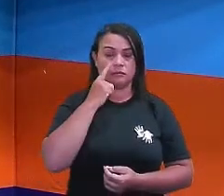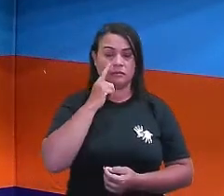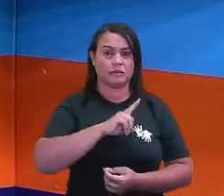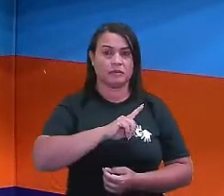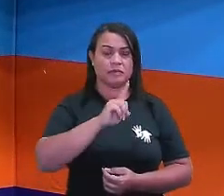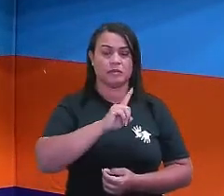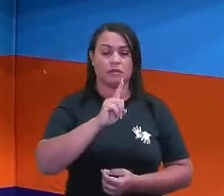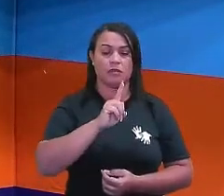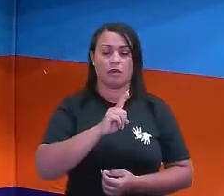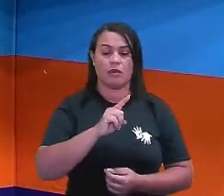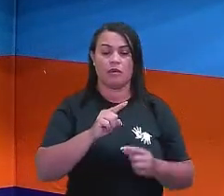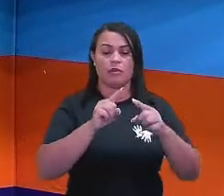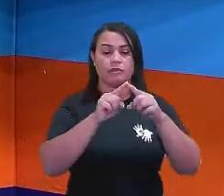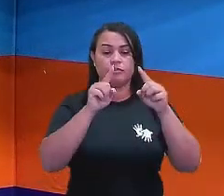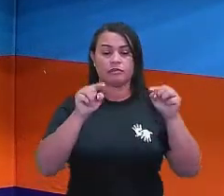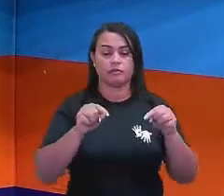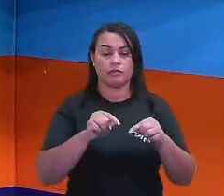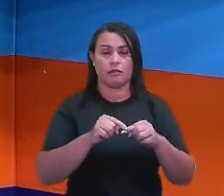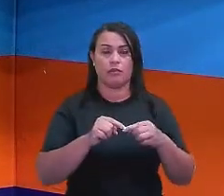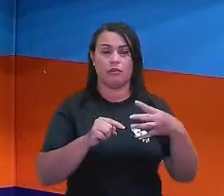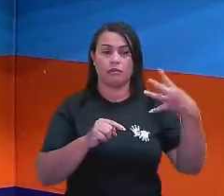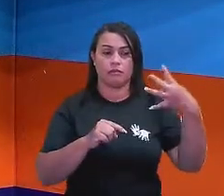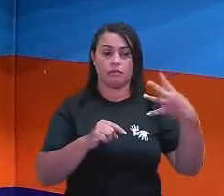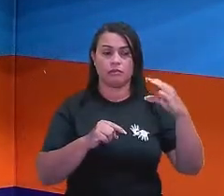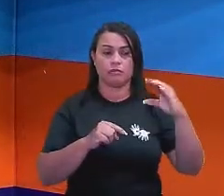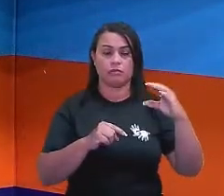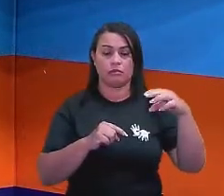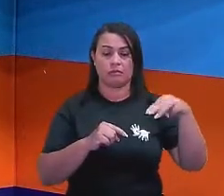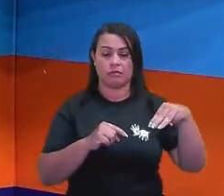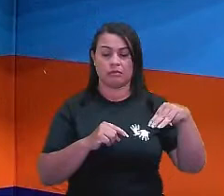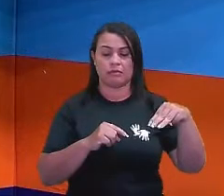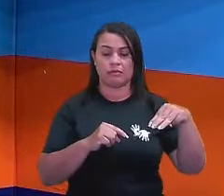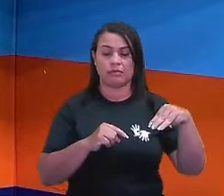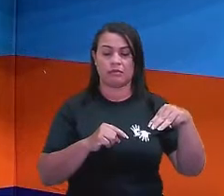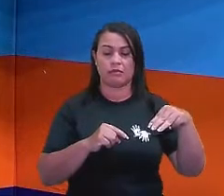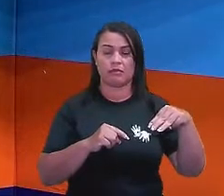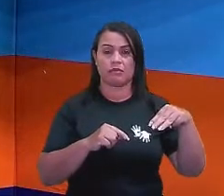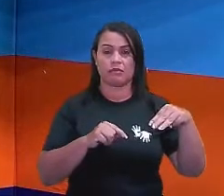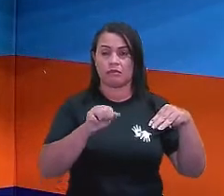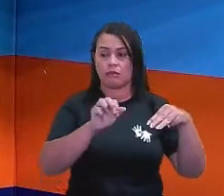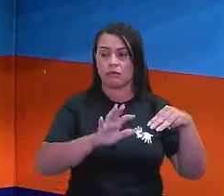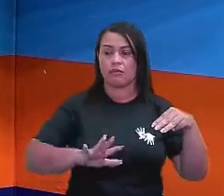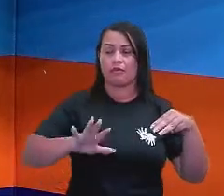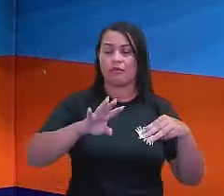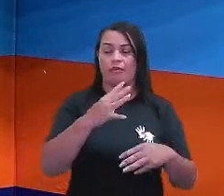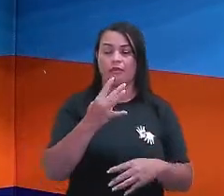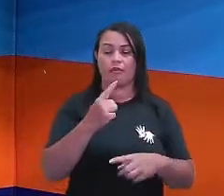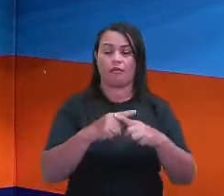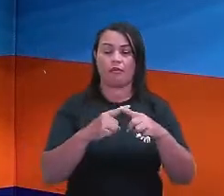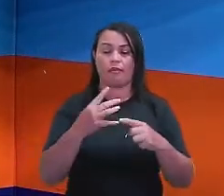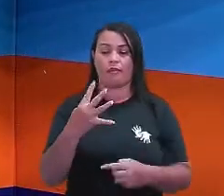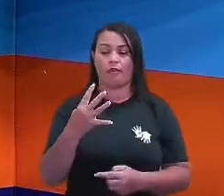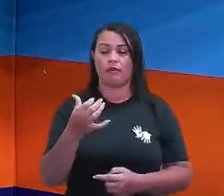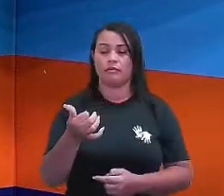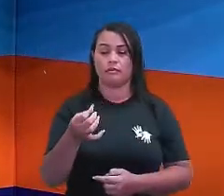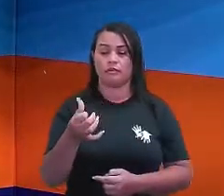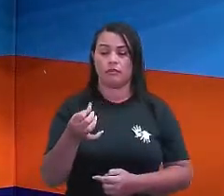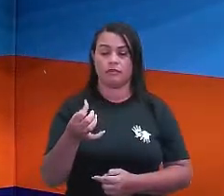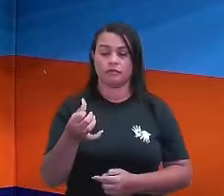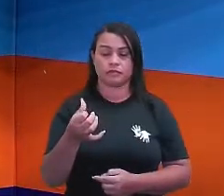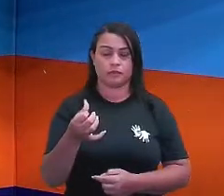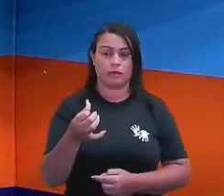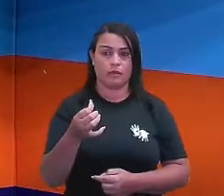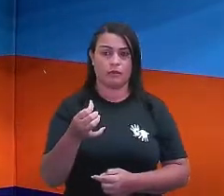quadrado aqui, ó. Lado 4 centímetros, né? Se é 4 centímetros, a área vai ser 4 vezes 4, 16 centímetros